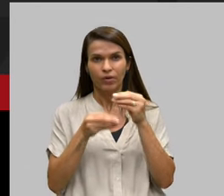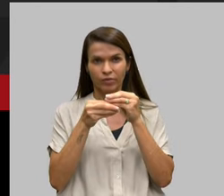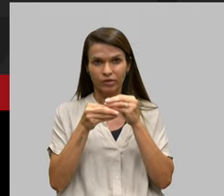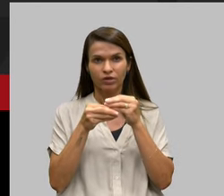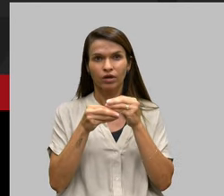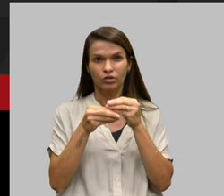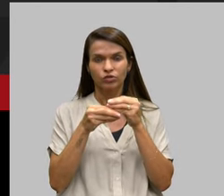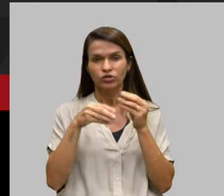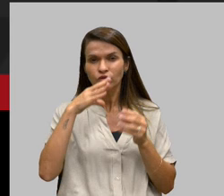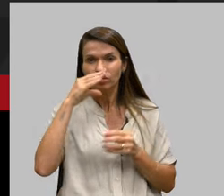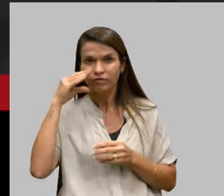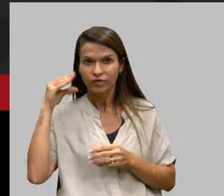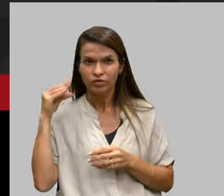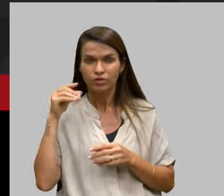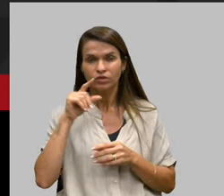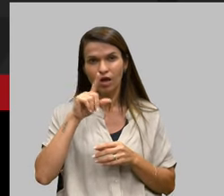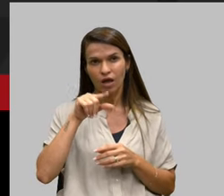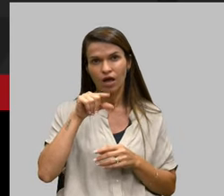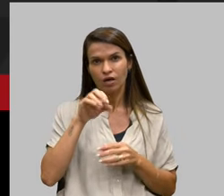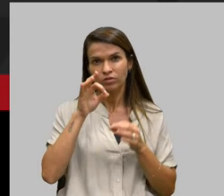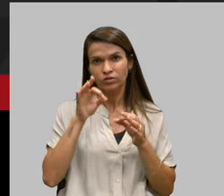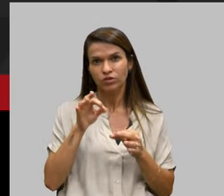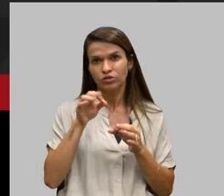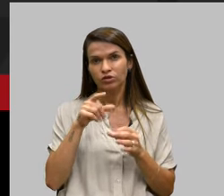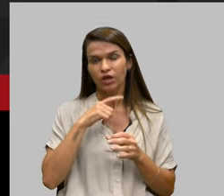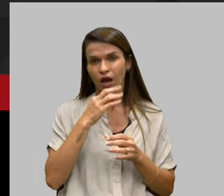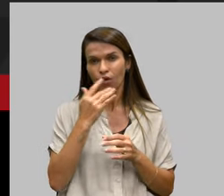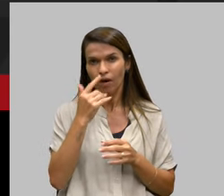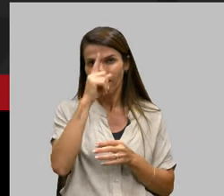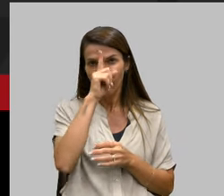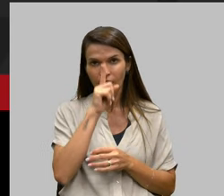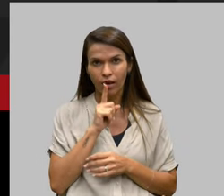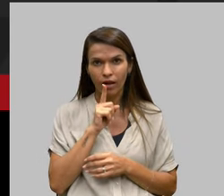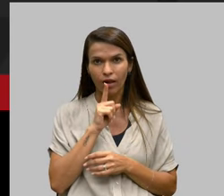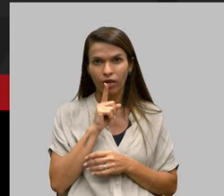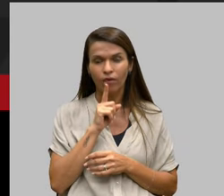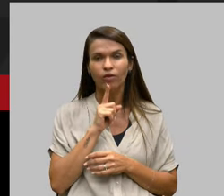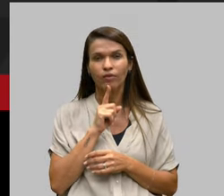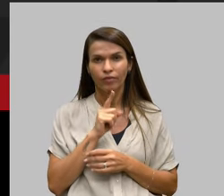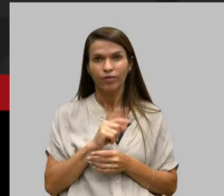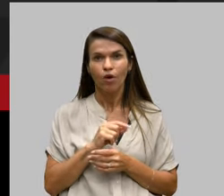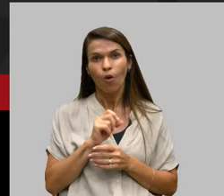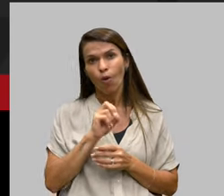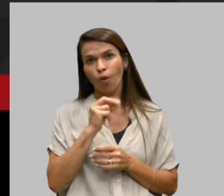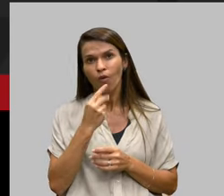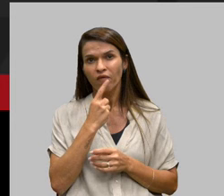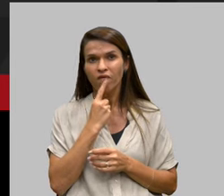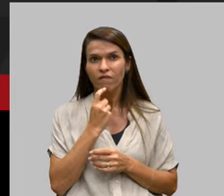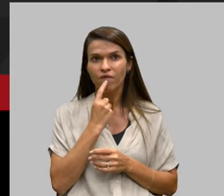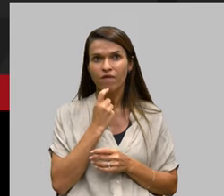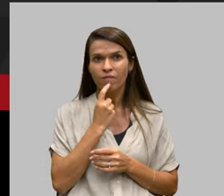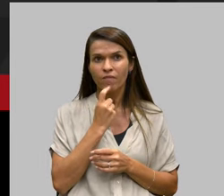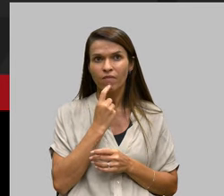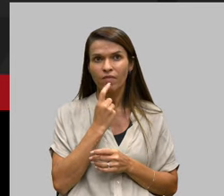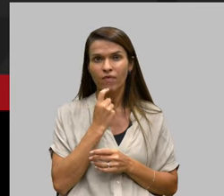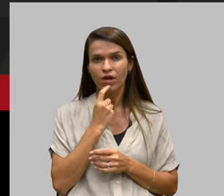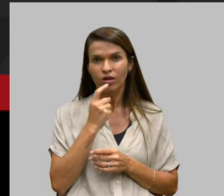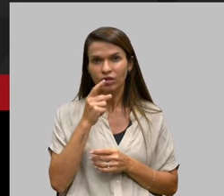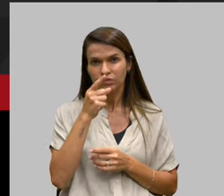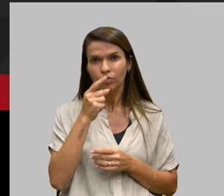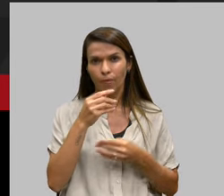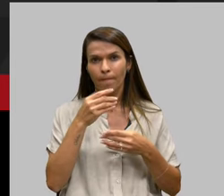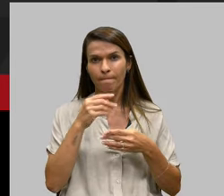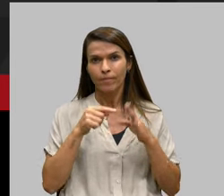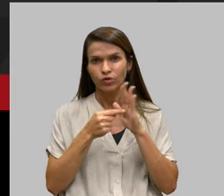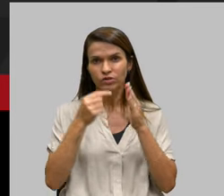servidores são justamente esses que estão em amarelinho ou em eh vermelho aqui no aqui nesse slide pode